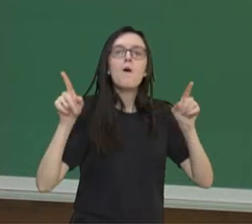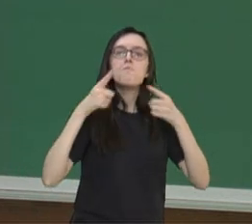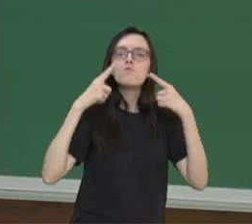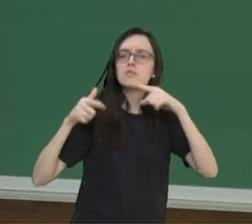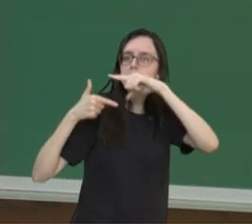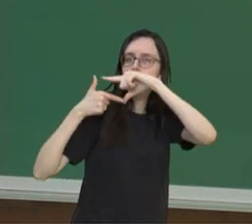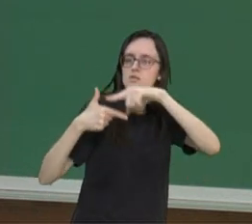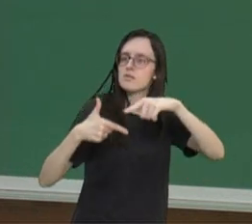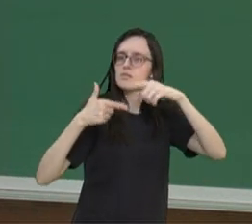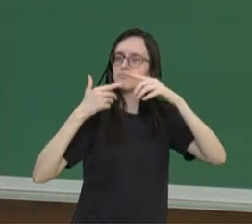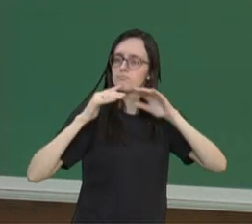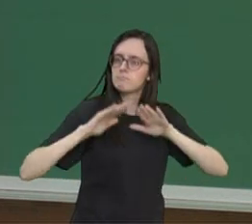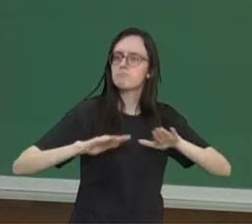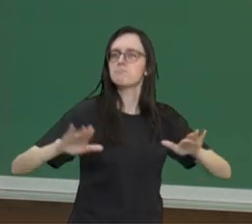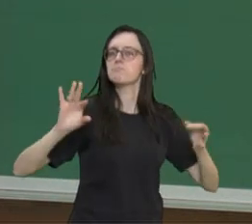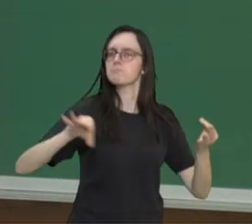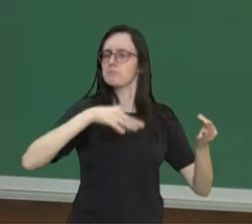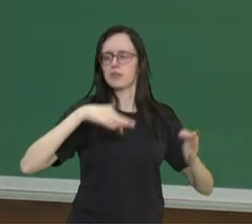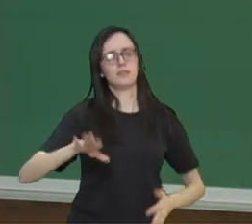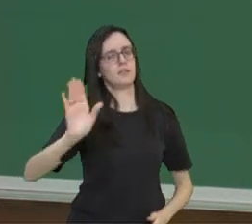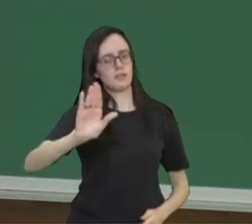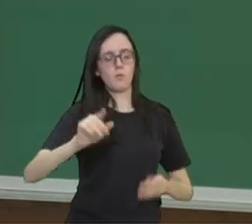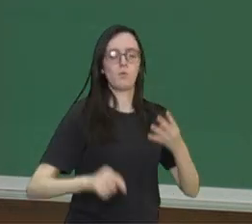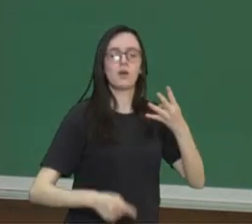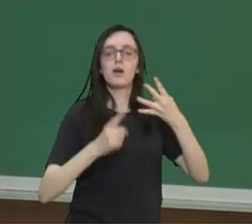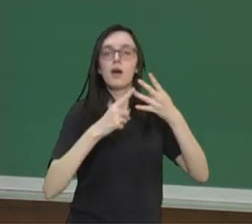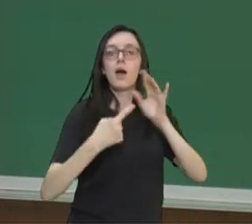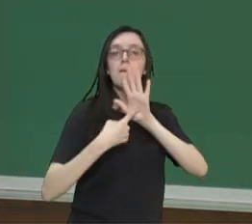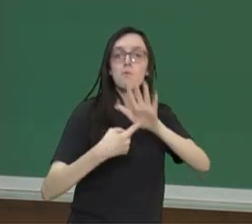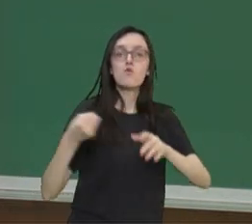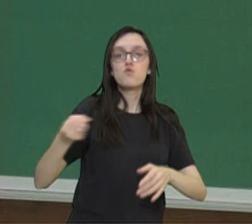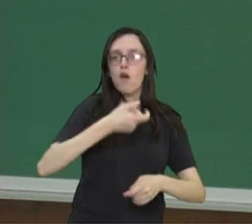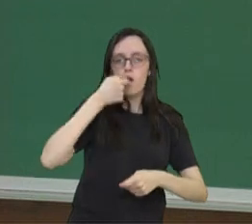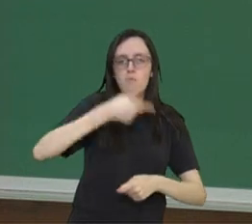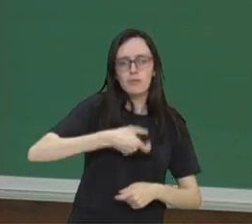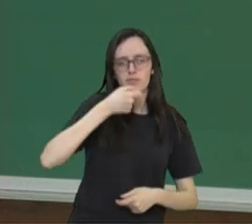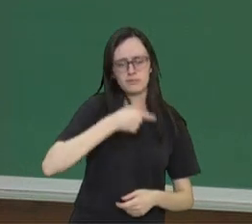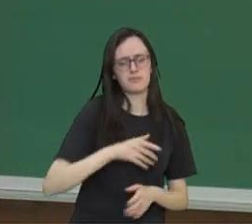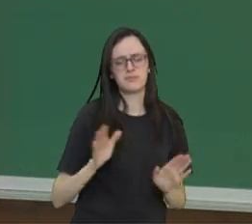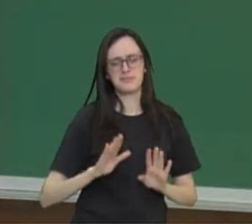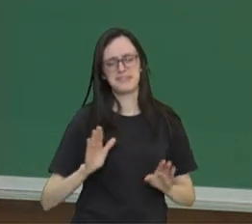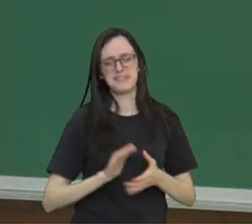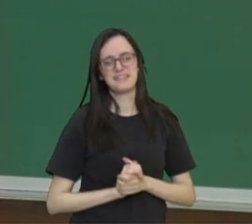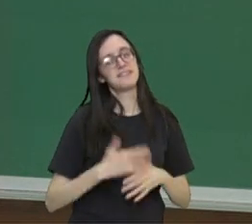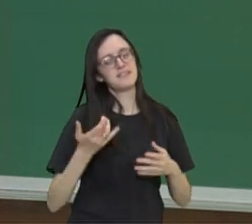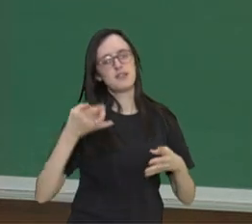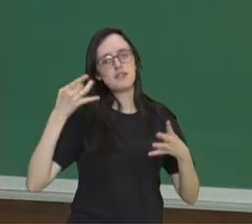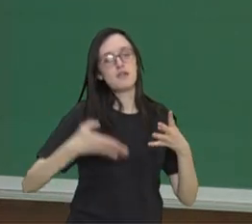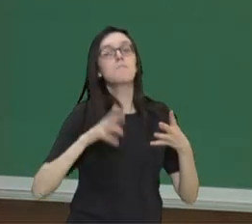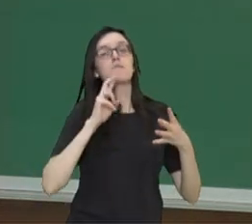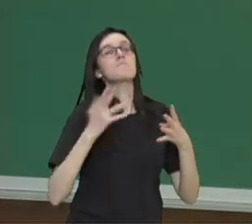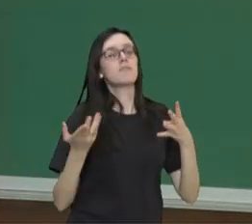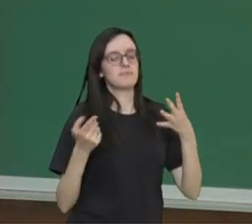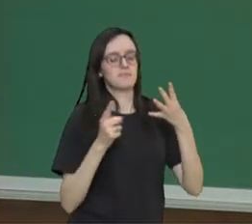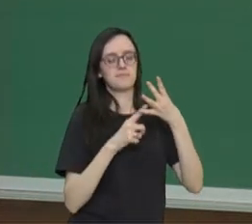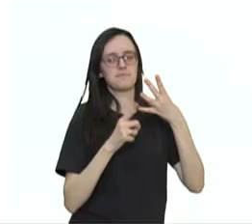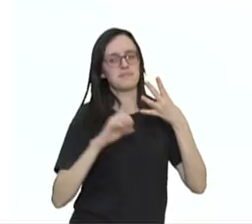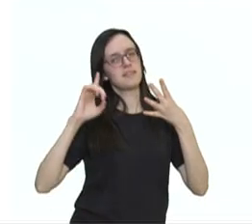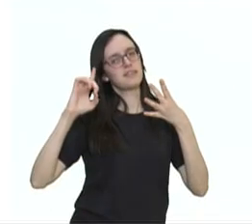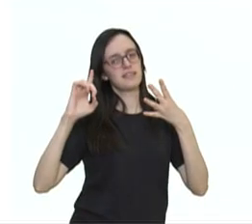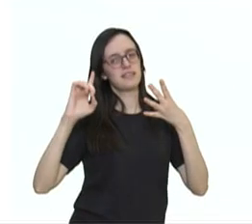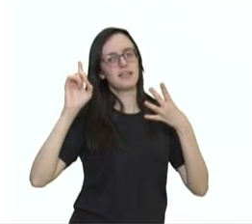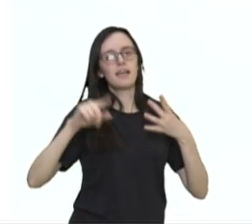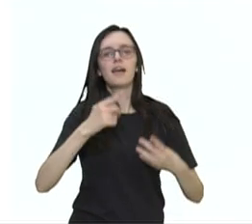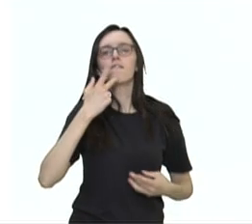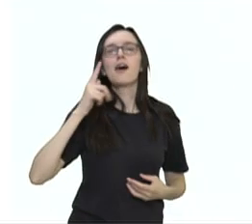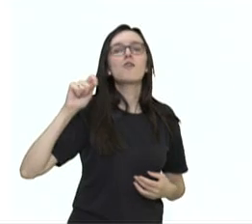não era o objetivo desse programa. Mostrar novos humoristas, também não. Portanto, só pode ser a letra D,